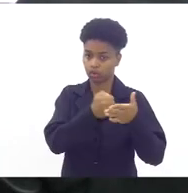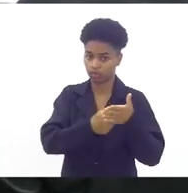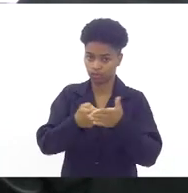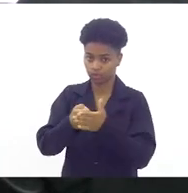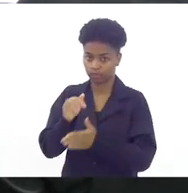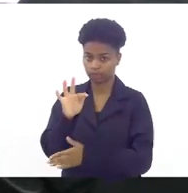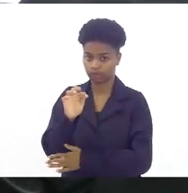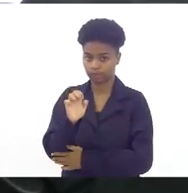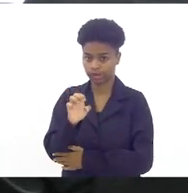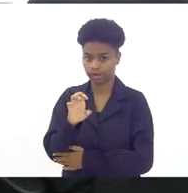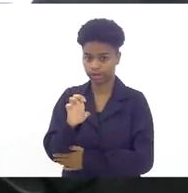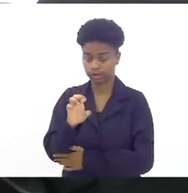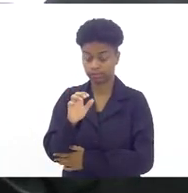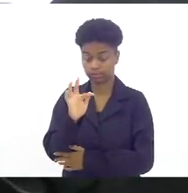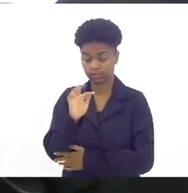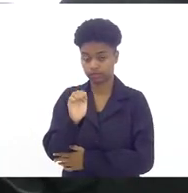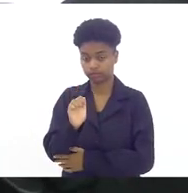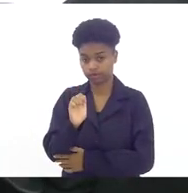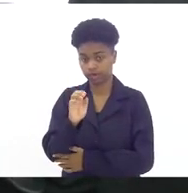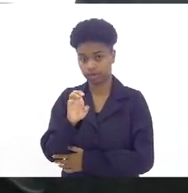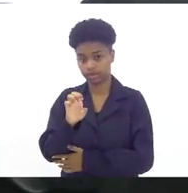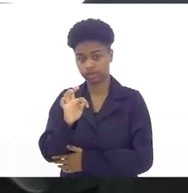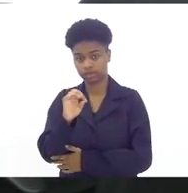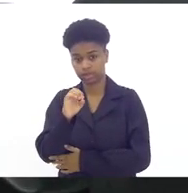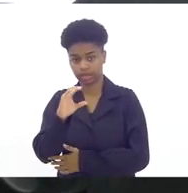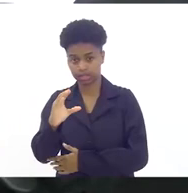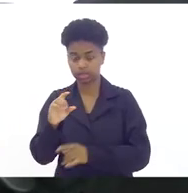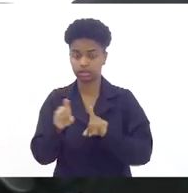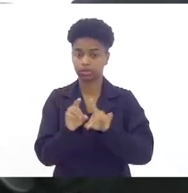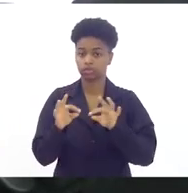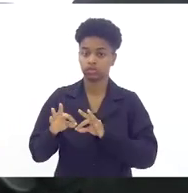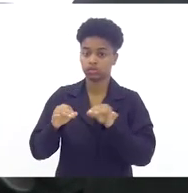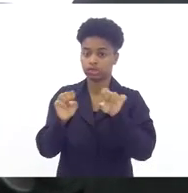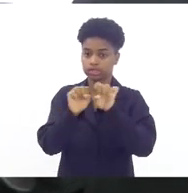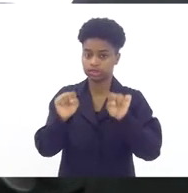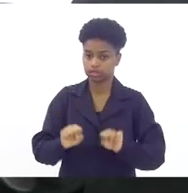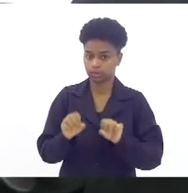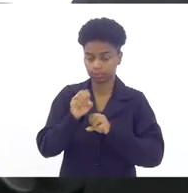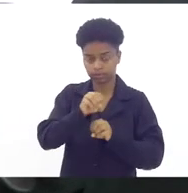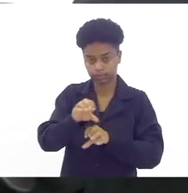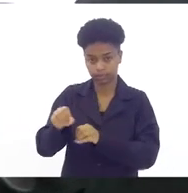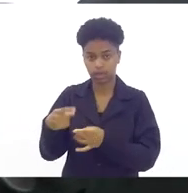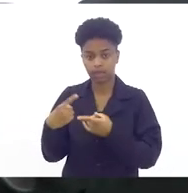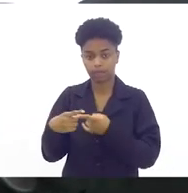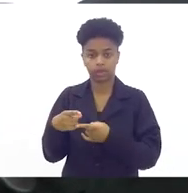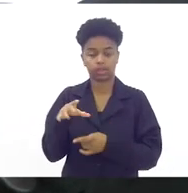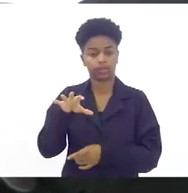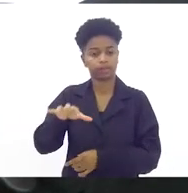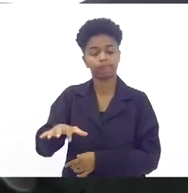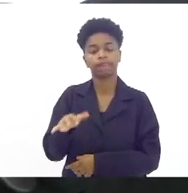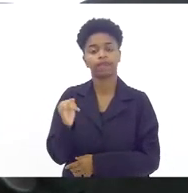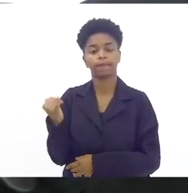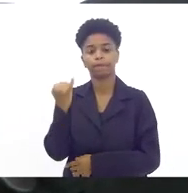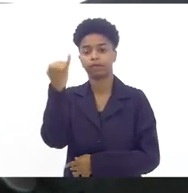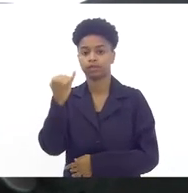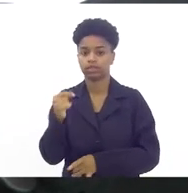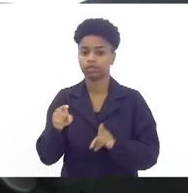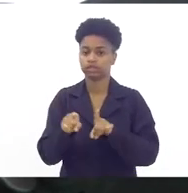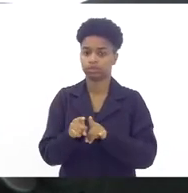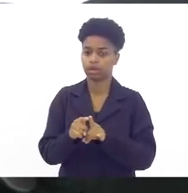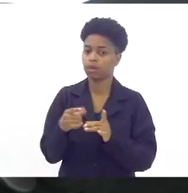da dos sistemas todos de educação a importância da Faetec e no processo da